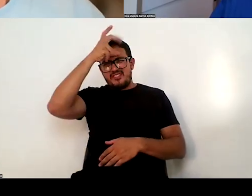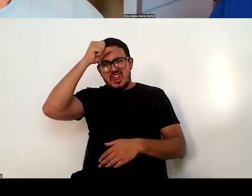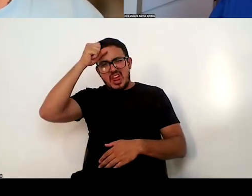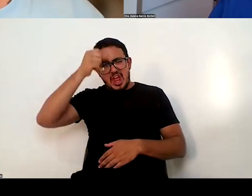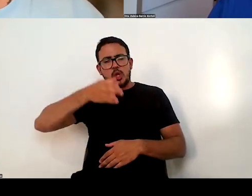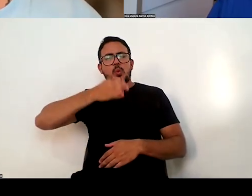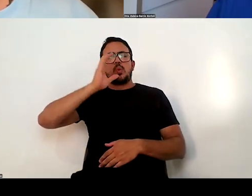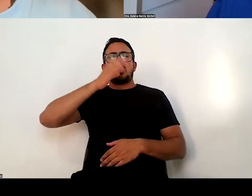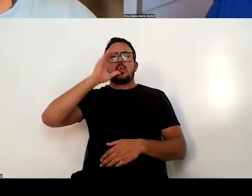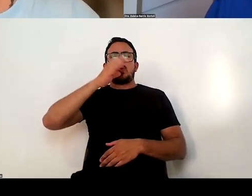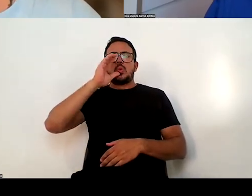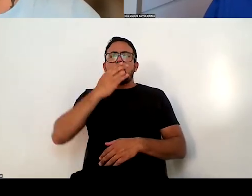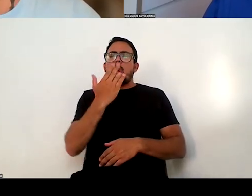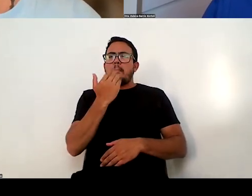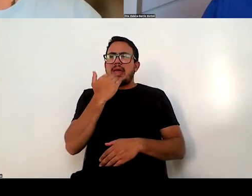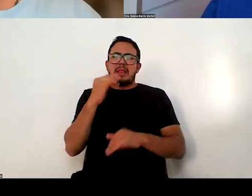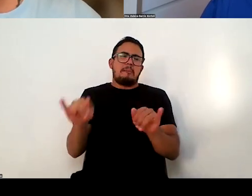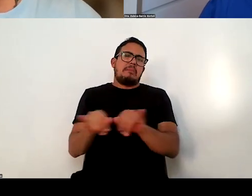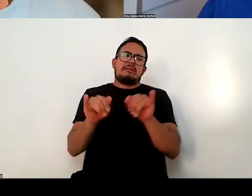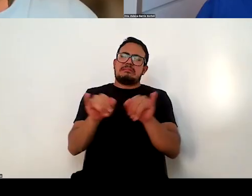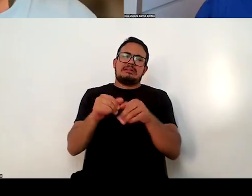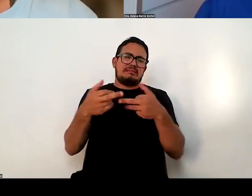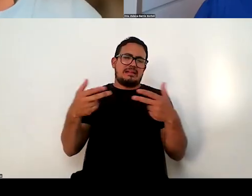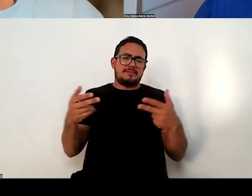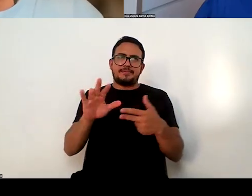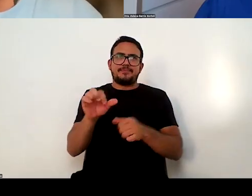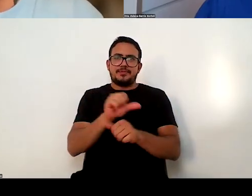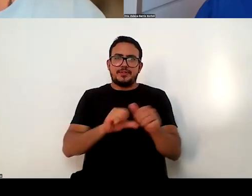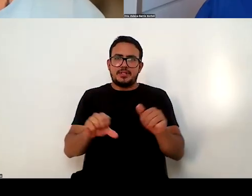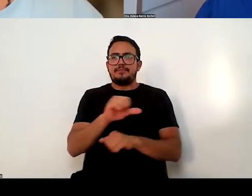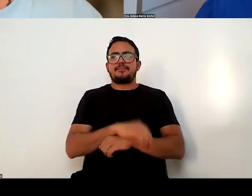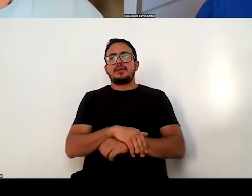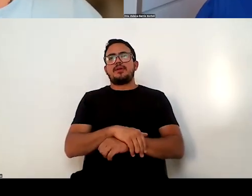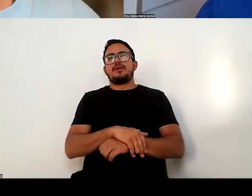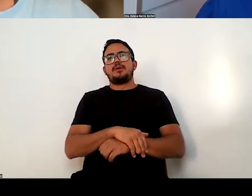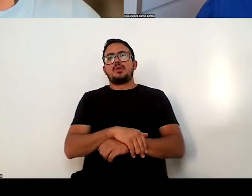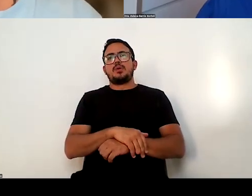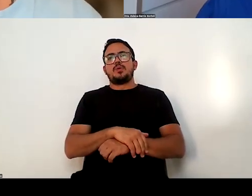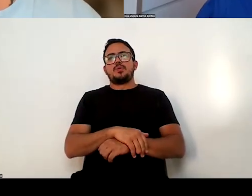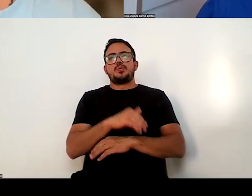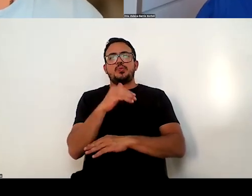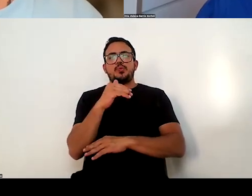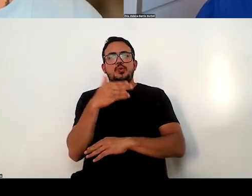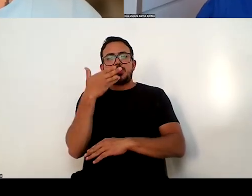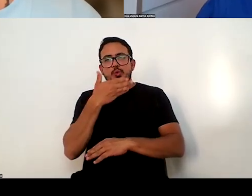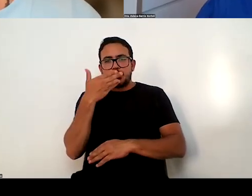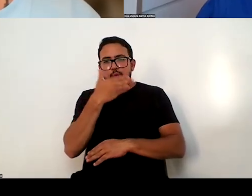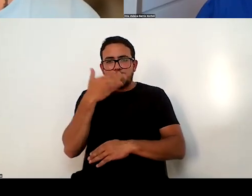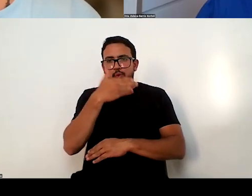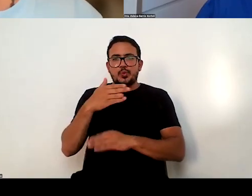ela quer mudar o hábito. Aí ela troca, por exemplo, por um suco de caixinha industrializado. Aí troca, por